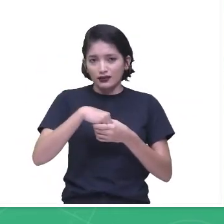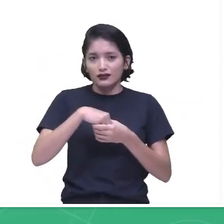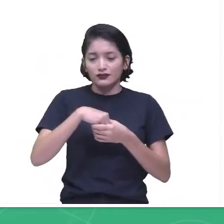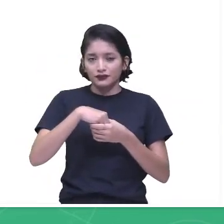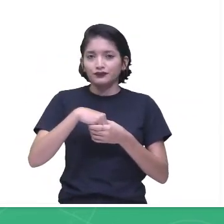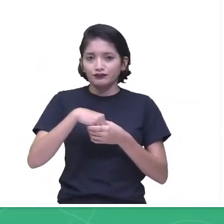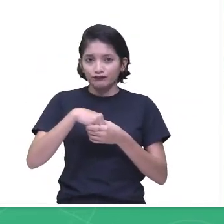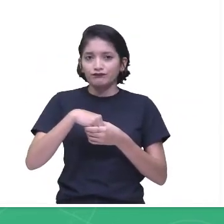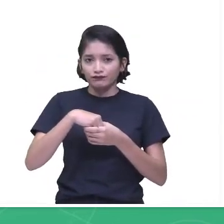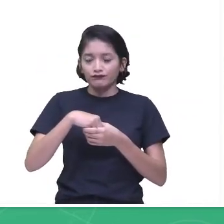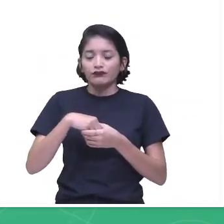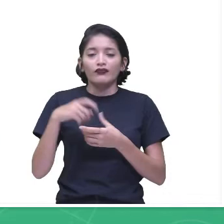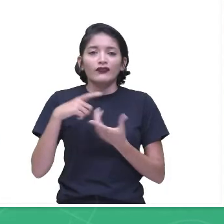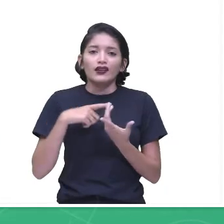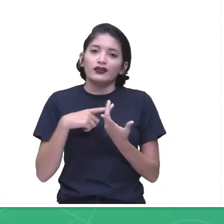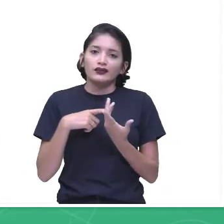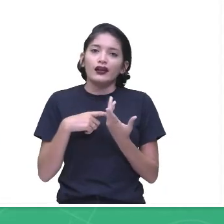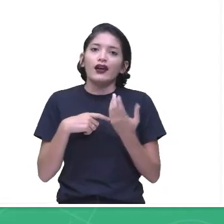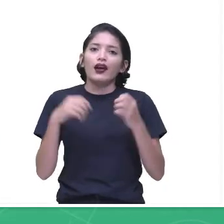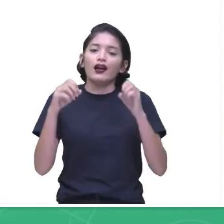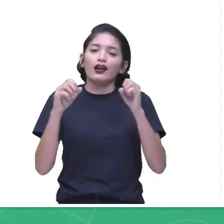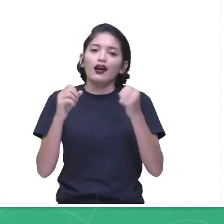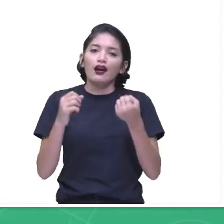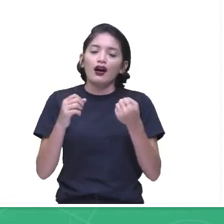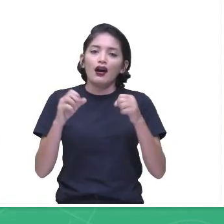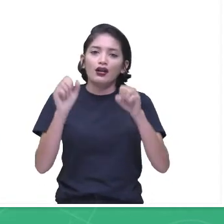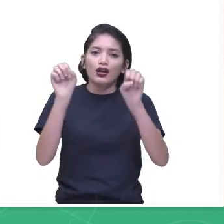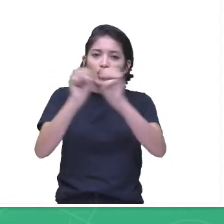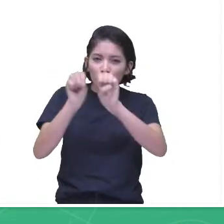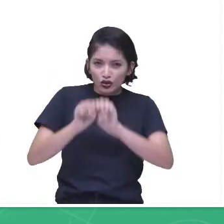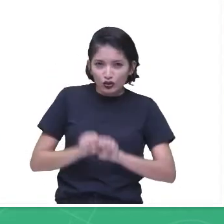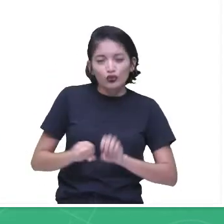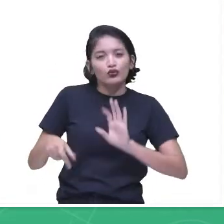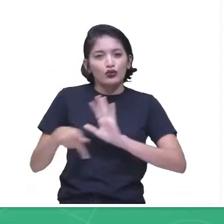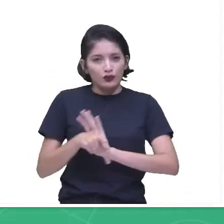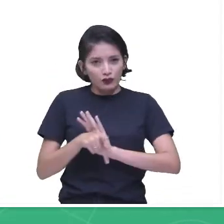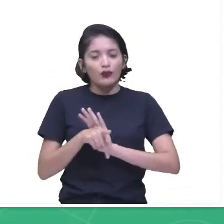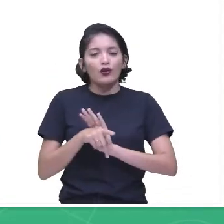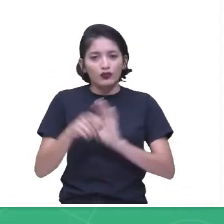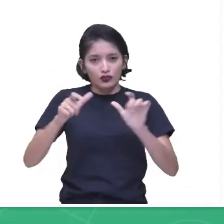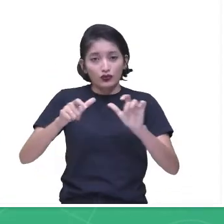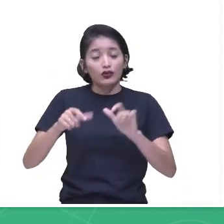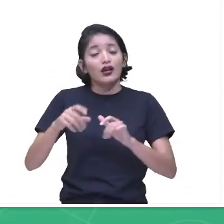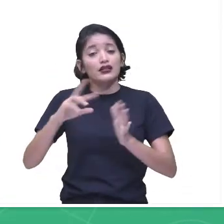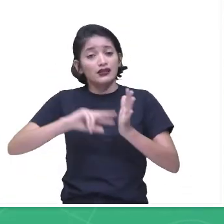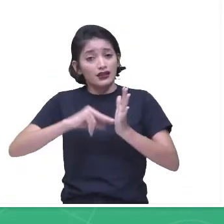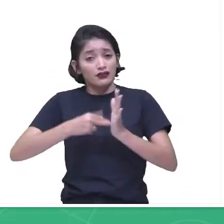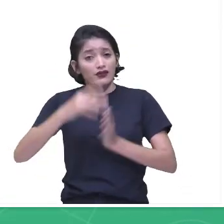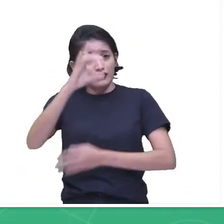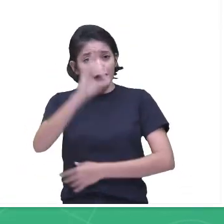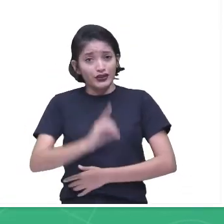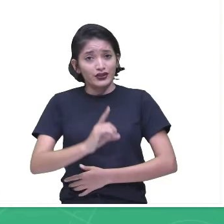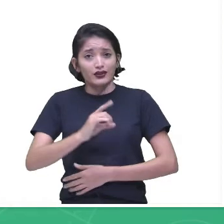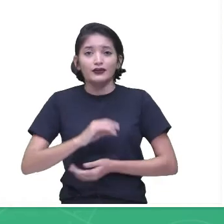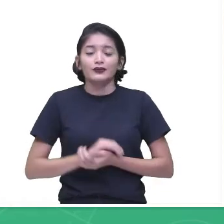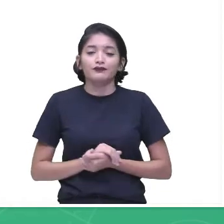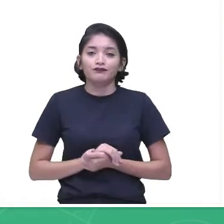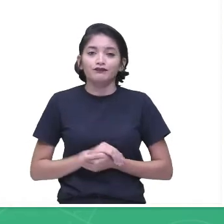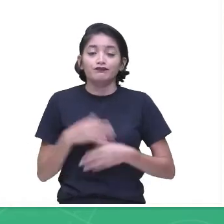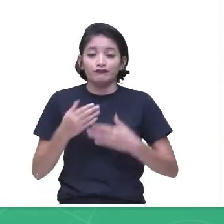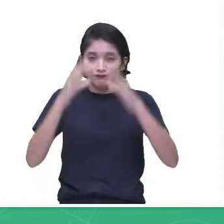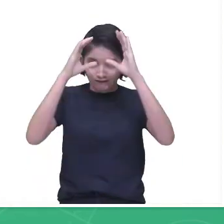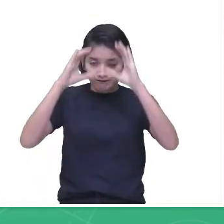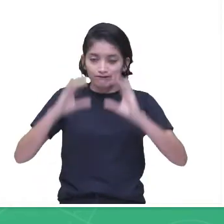um saneamento básico na sociedade. Então, isso é o que nós chamamos de direitos, não é isso? Então, o cidadão é